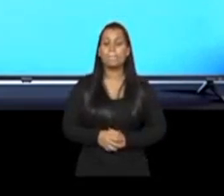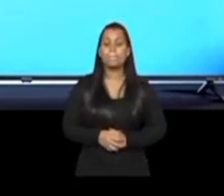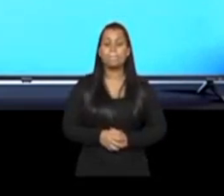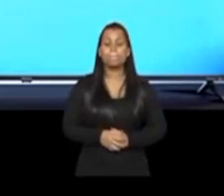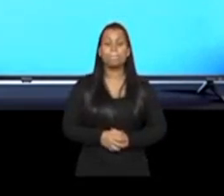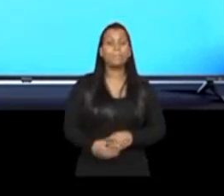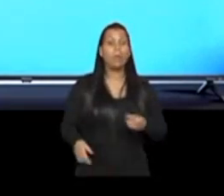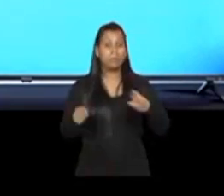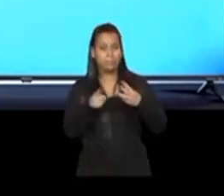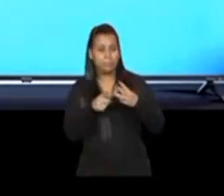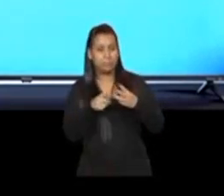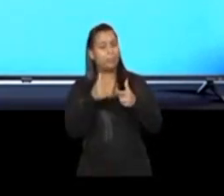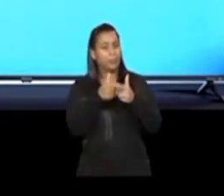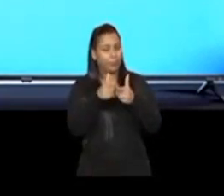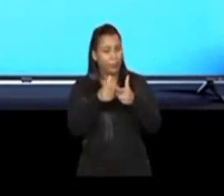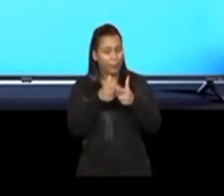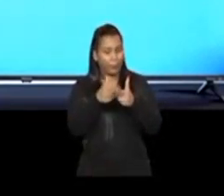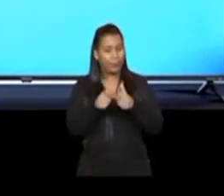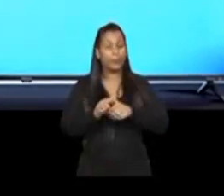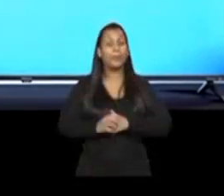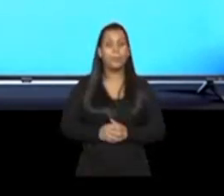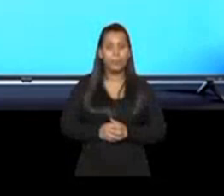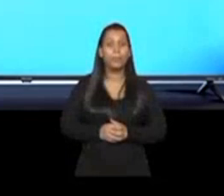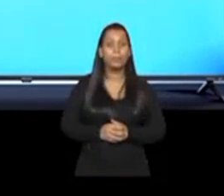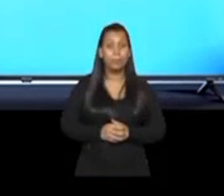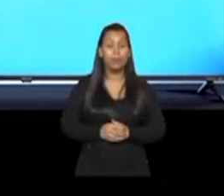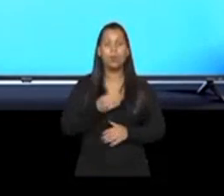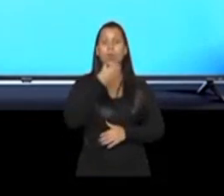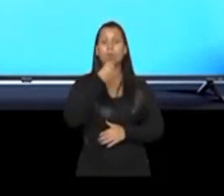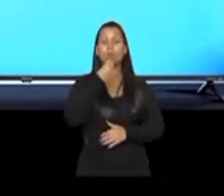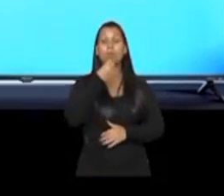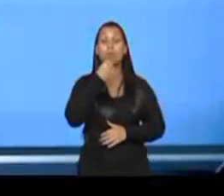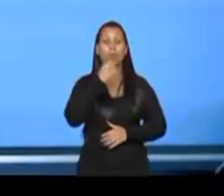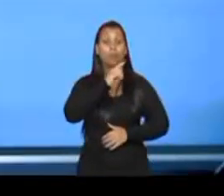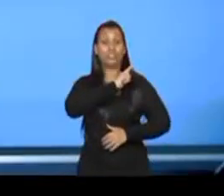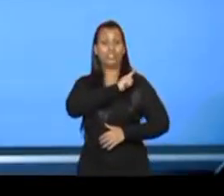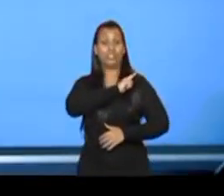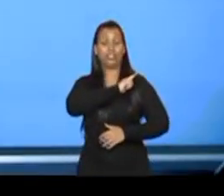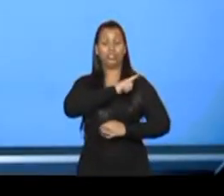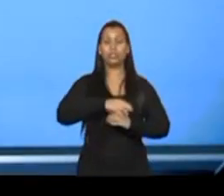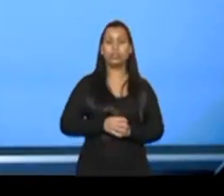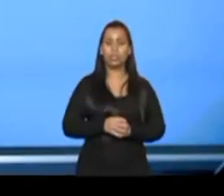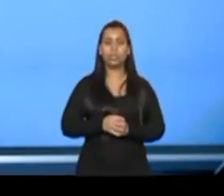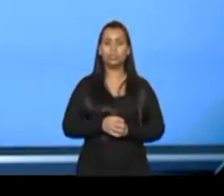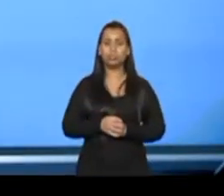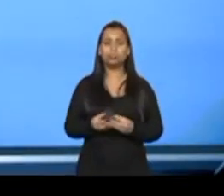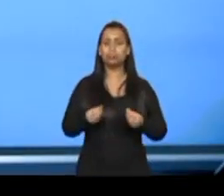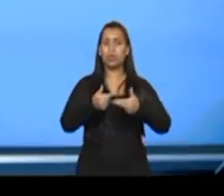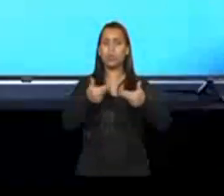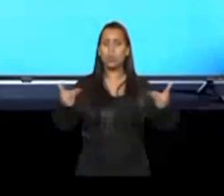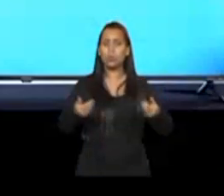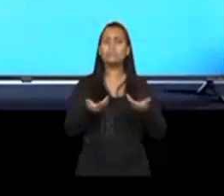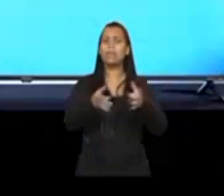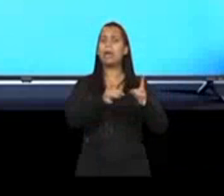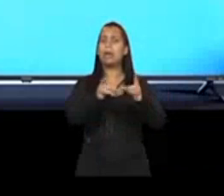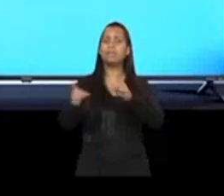No terceiro problema que eu separei para vocês, pessoal, o gerente de uma rede de lojas decide colocar produtos à venda com descontos.